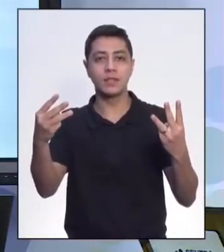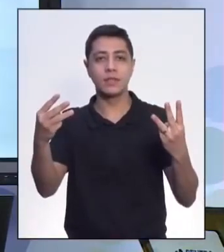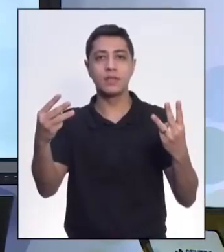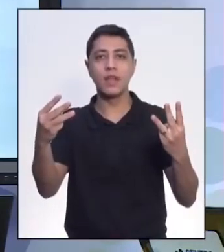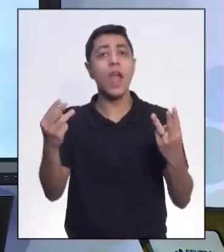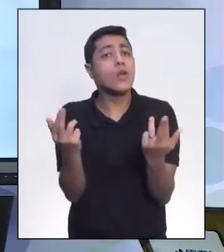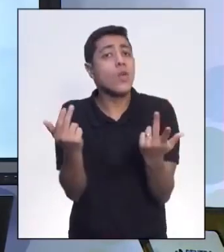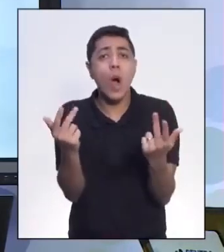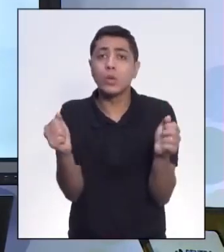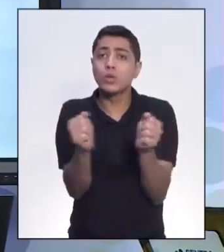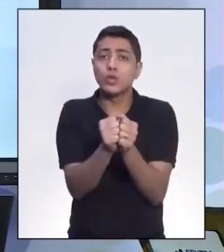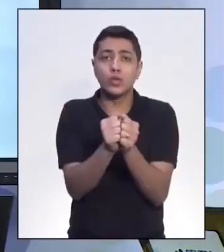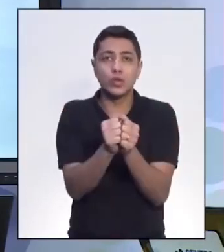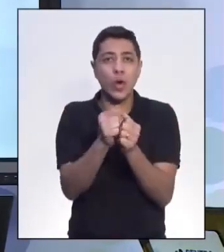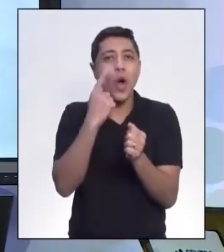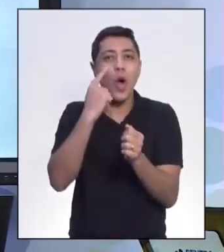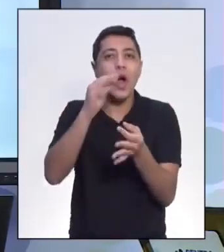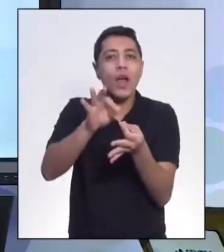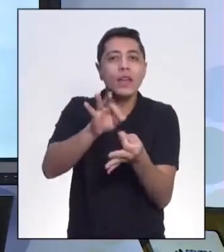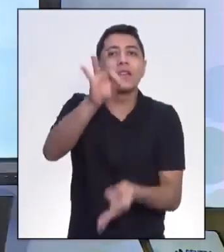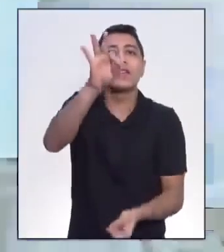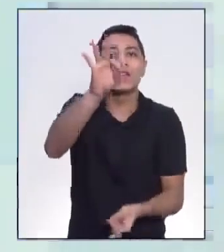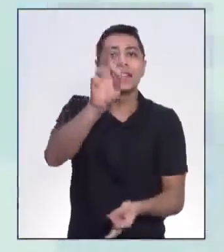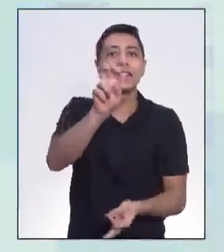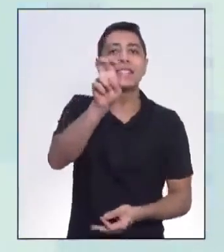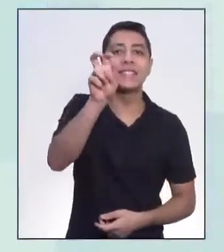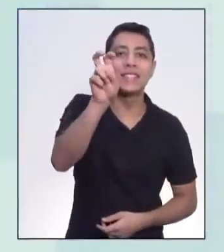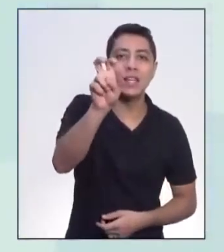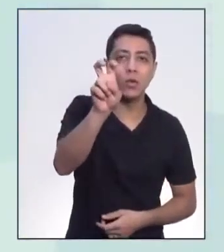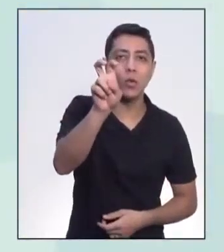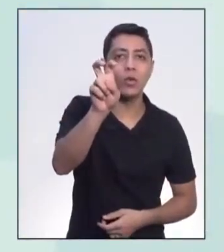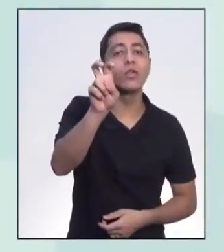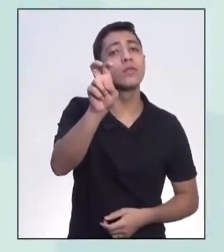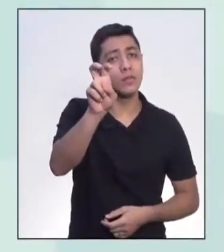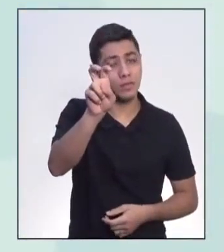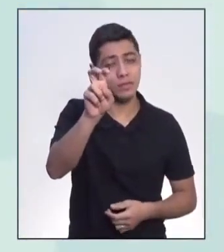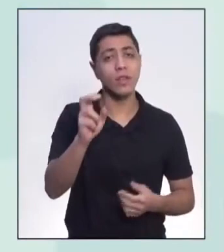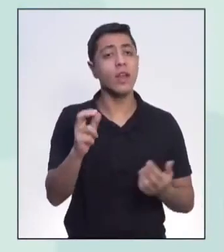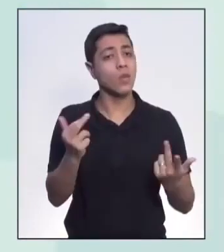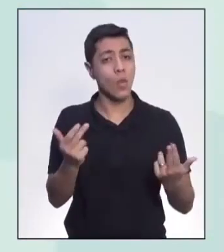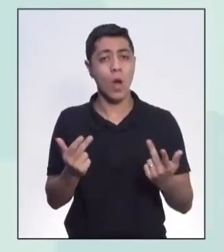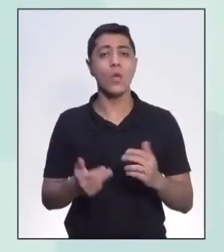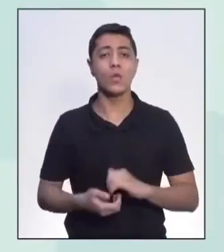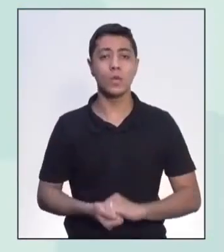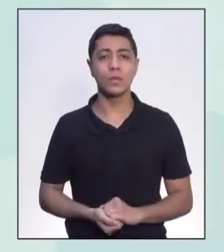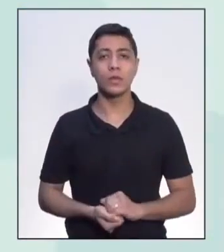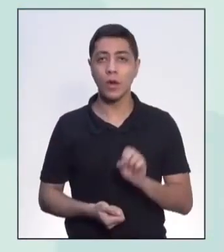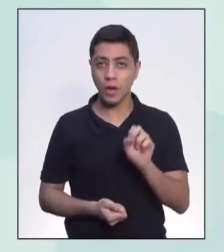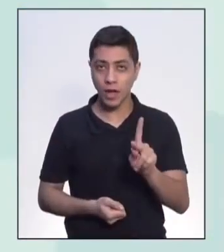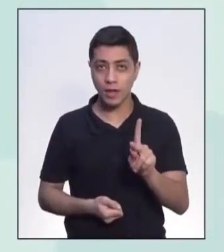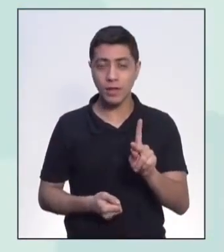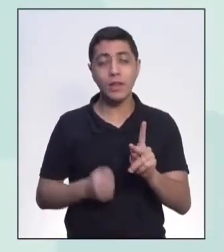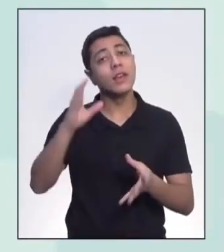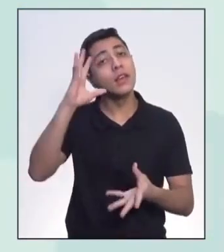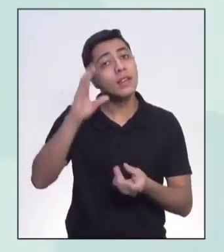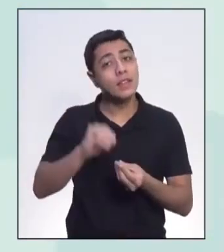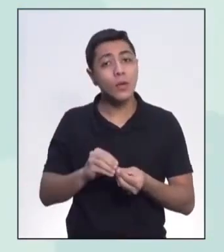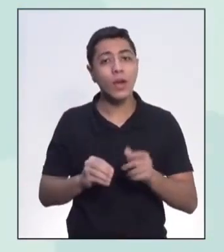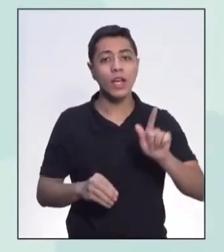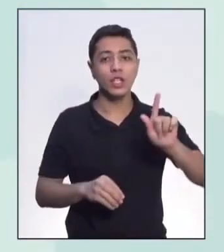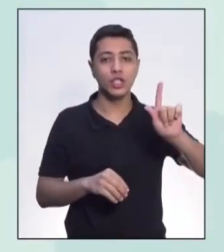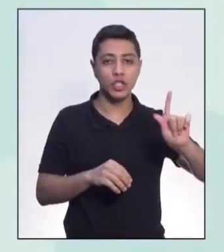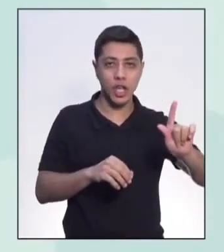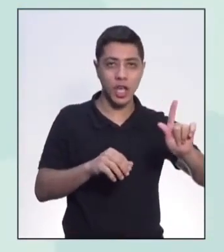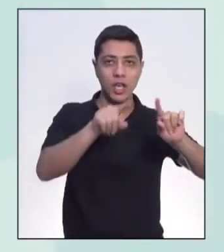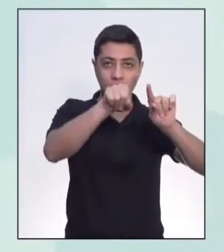5? Sim, se eu pegar 2 e menos 2, está ligado no 0. 1 e menos 1, está ligado no mesmo valor. Então, g de x é igual